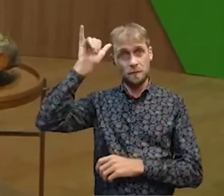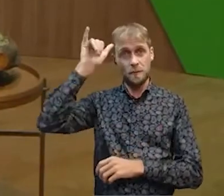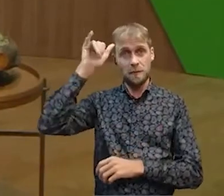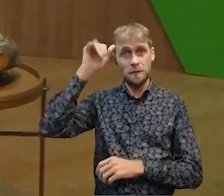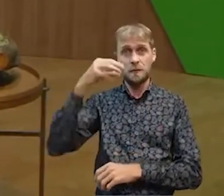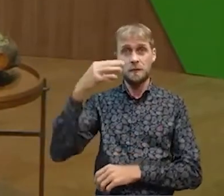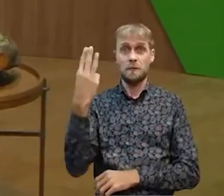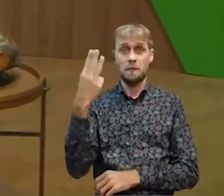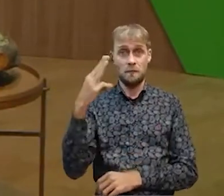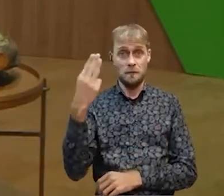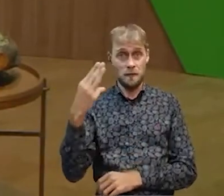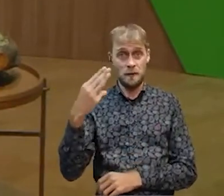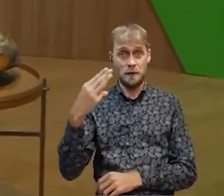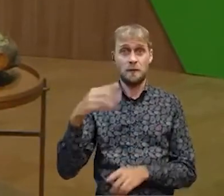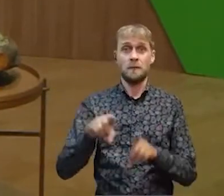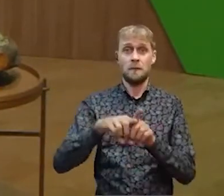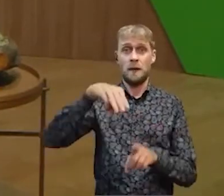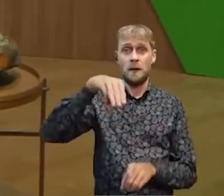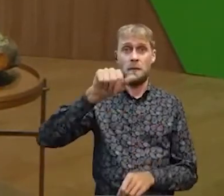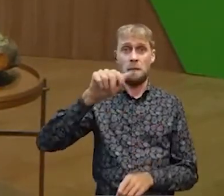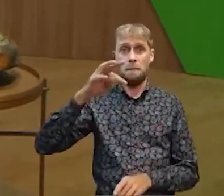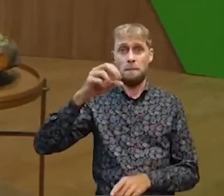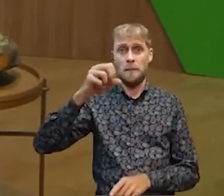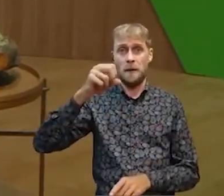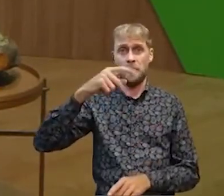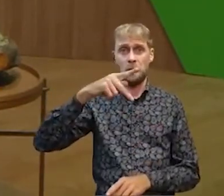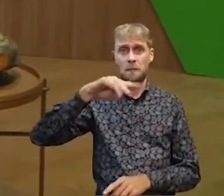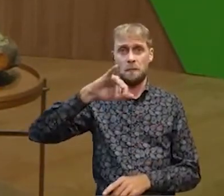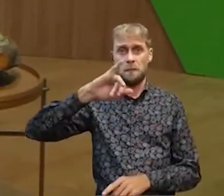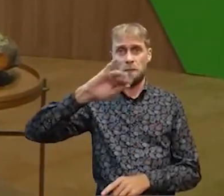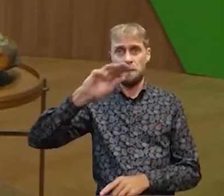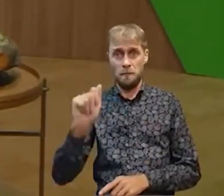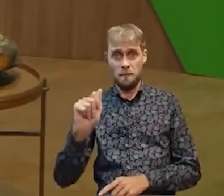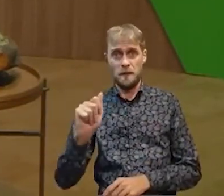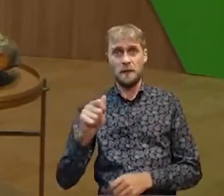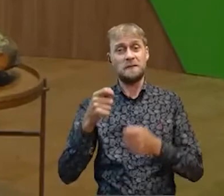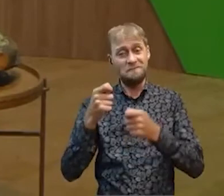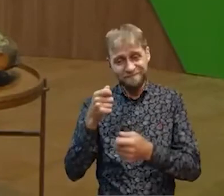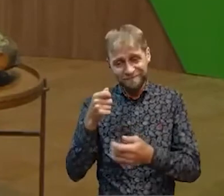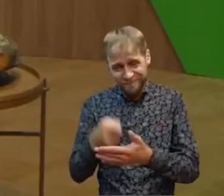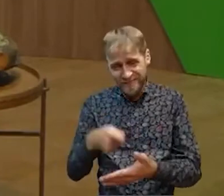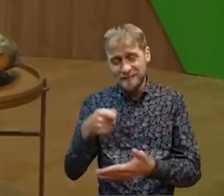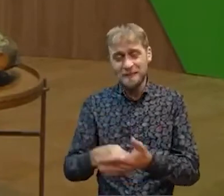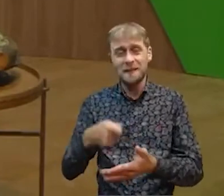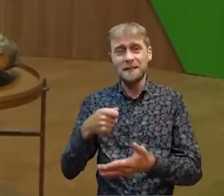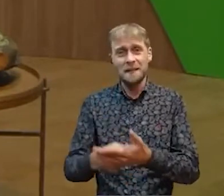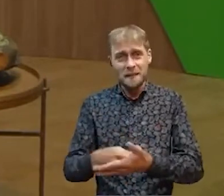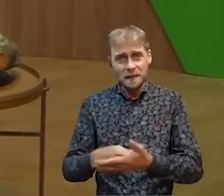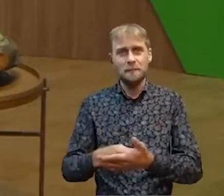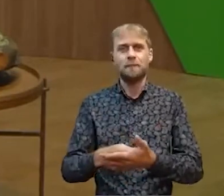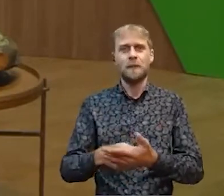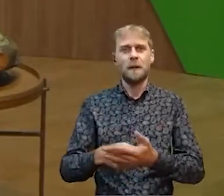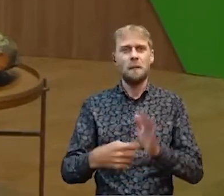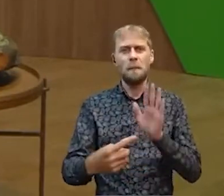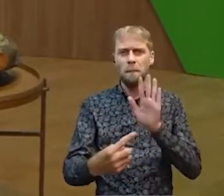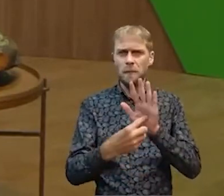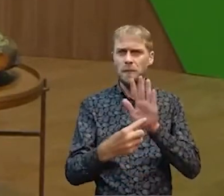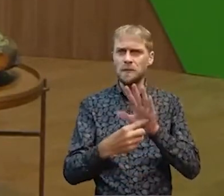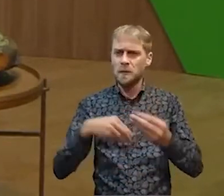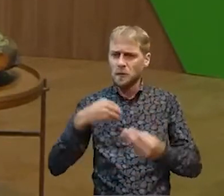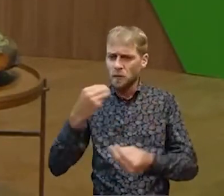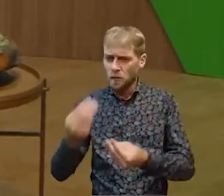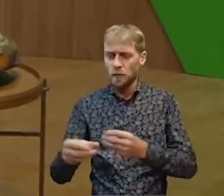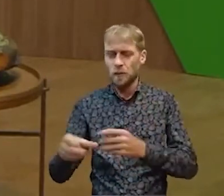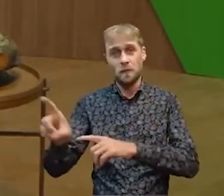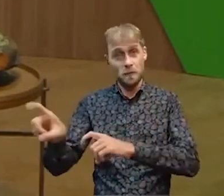e do Matopiba, que estão segurando aí toda essa pressão e mais uma vez mostrando a grande resiliência que o produtor